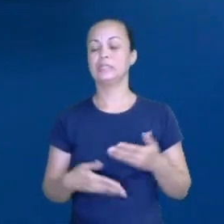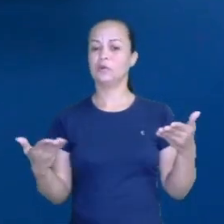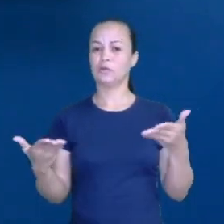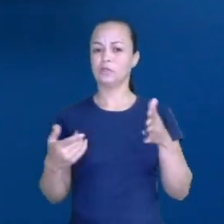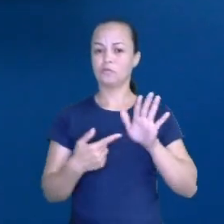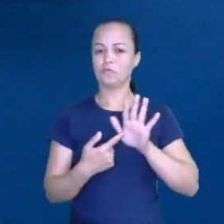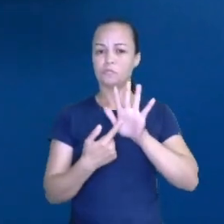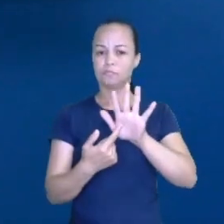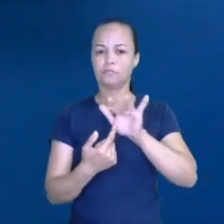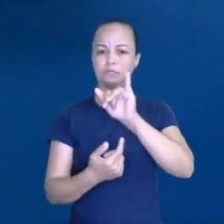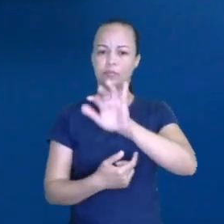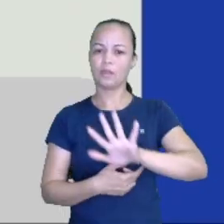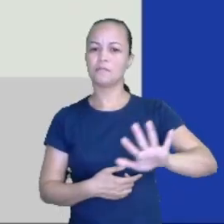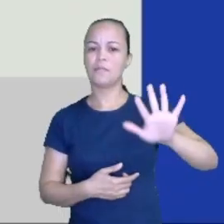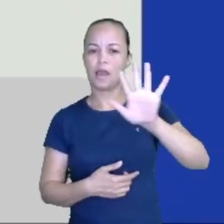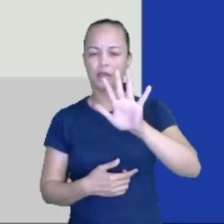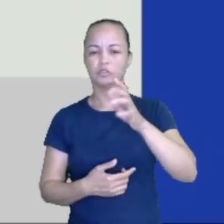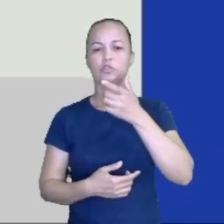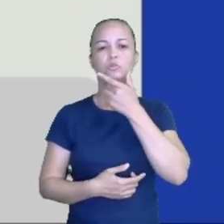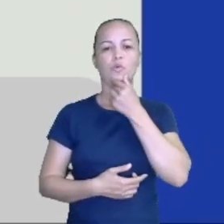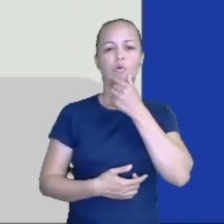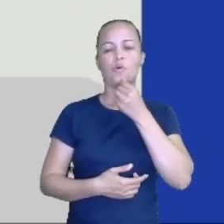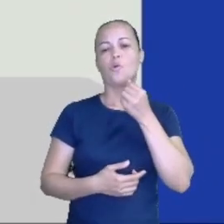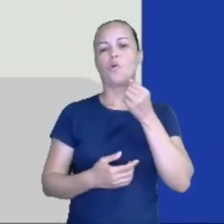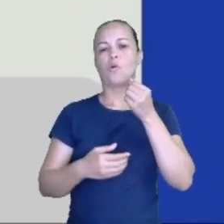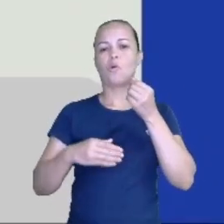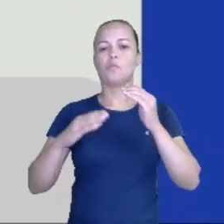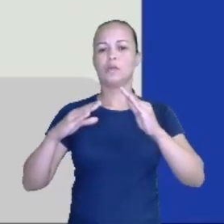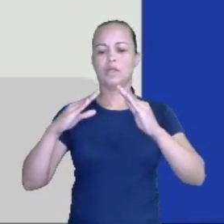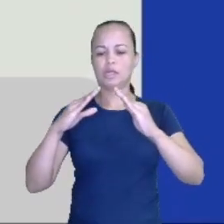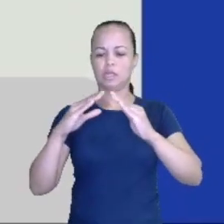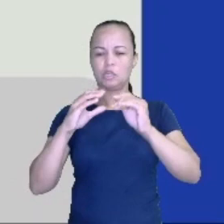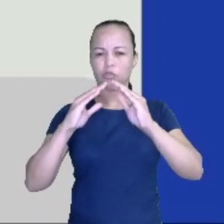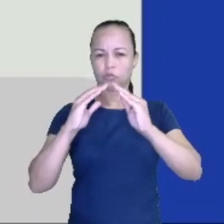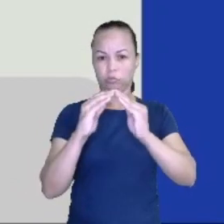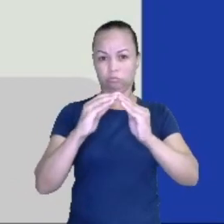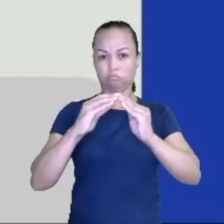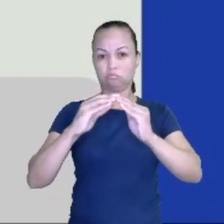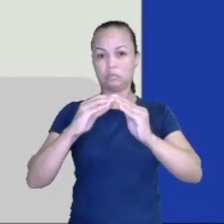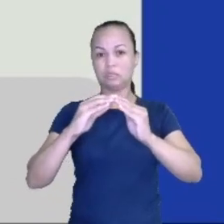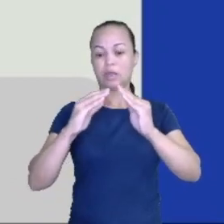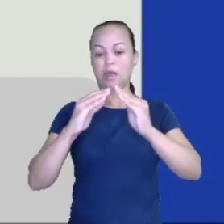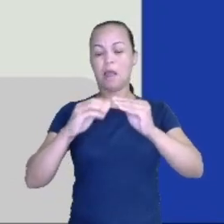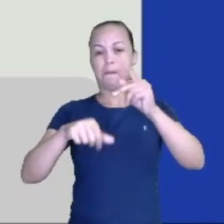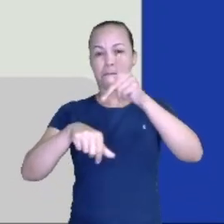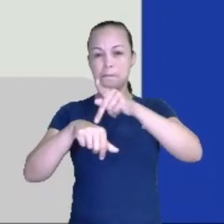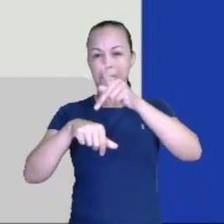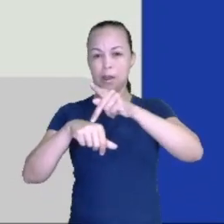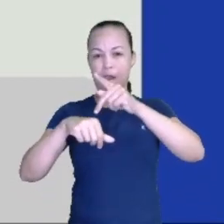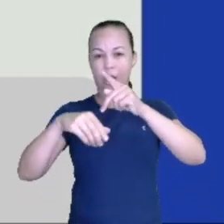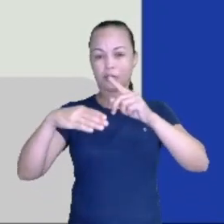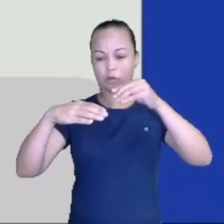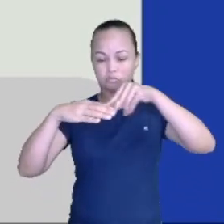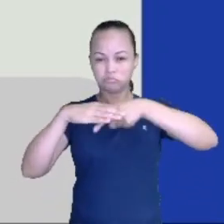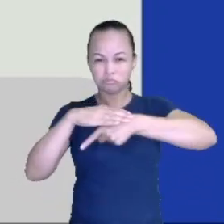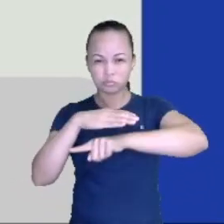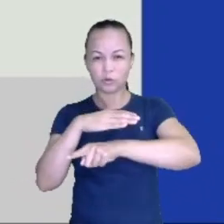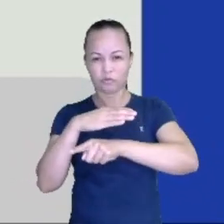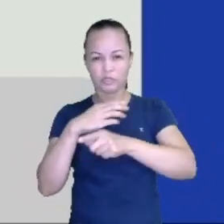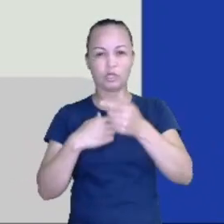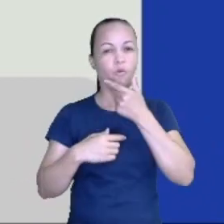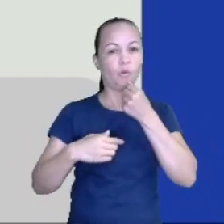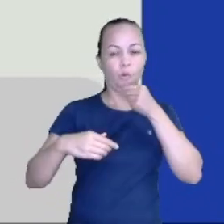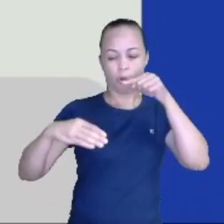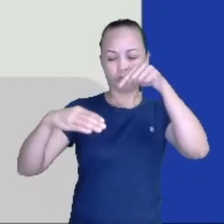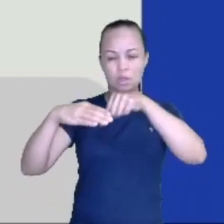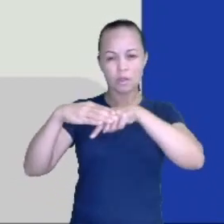uma imagenzinha, ó, o homem das cavernas lá. Geralmente, homem das cavernas moravam em cavernas. E o tempo